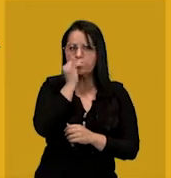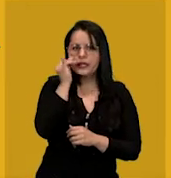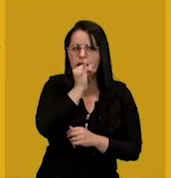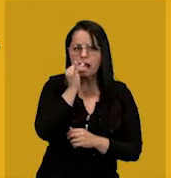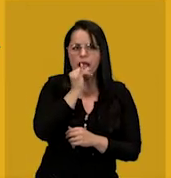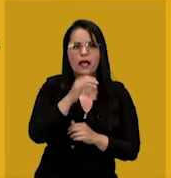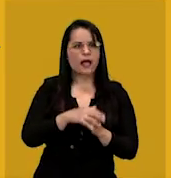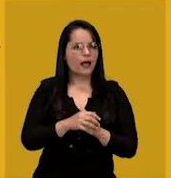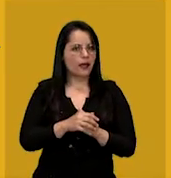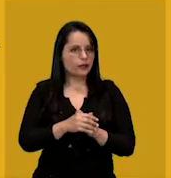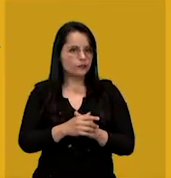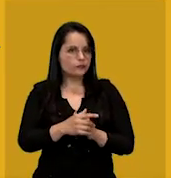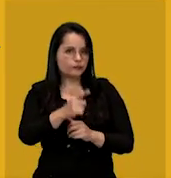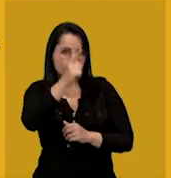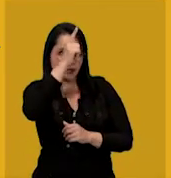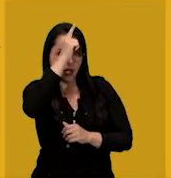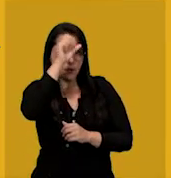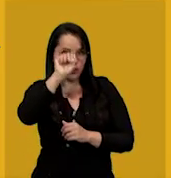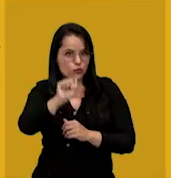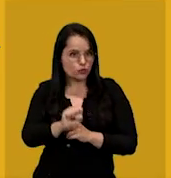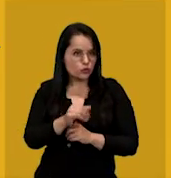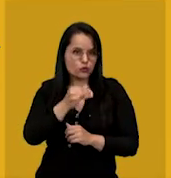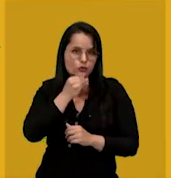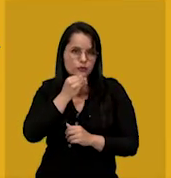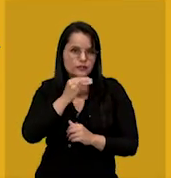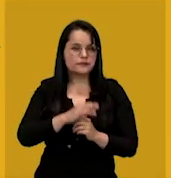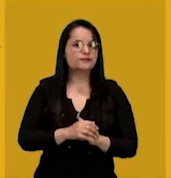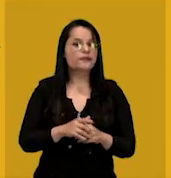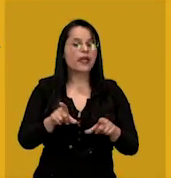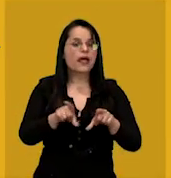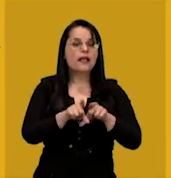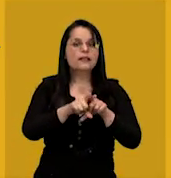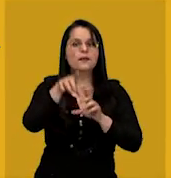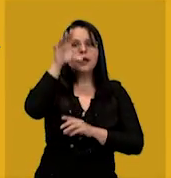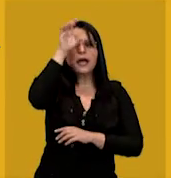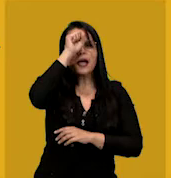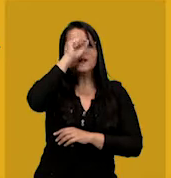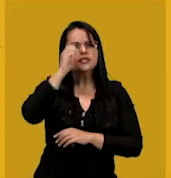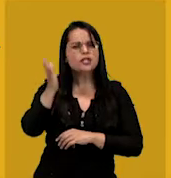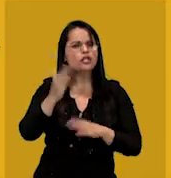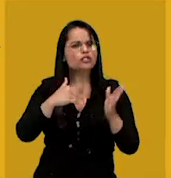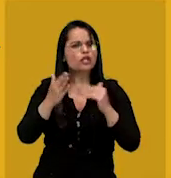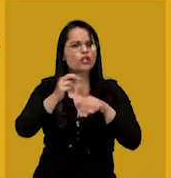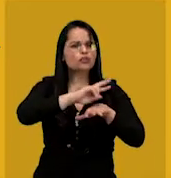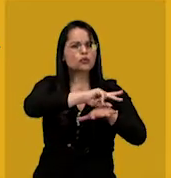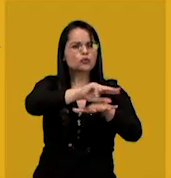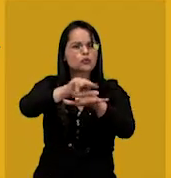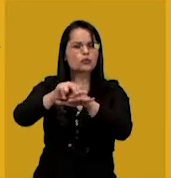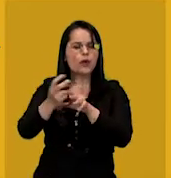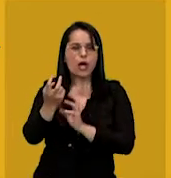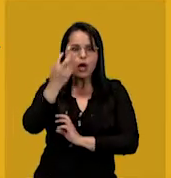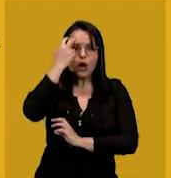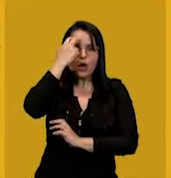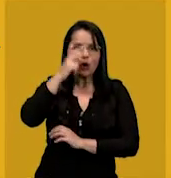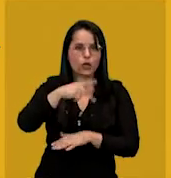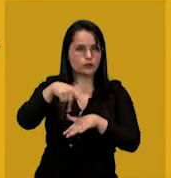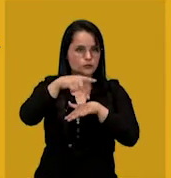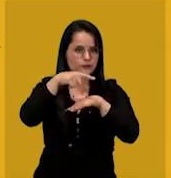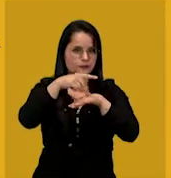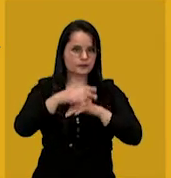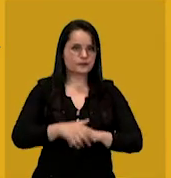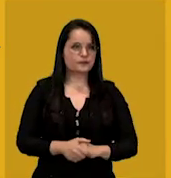sul, né? Aprendemos também que isso trouxe uma grande diversidade cultural para o nosso